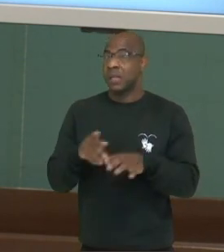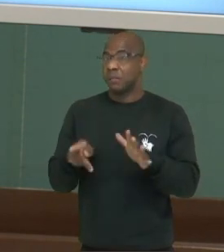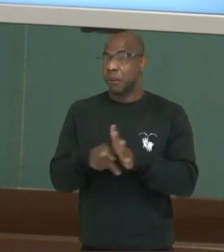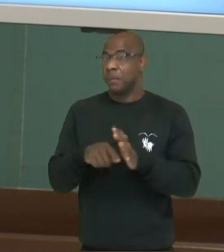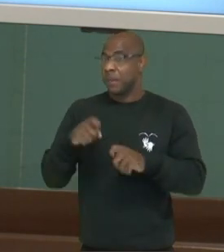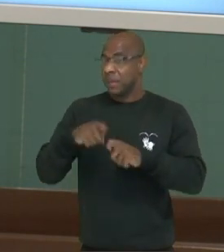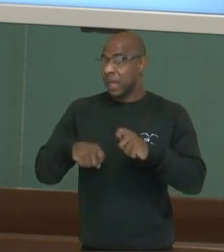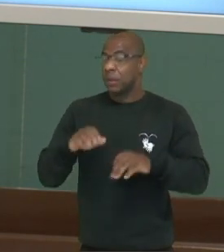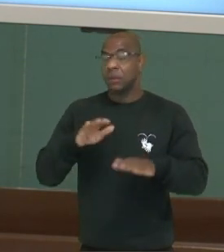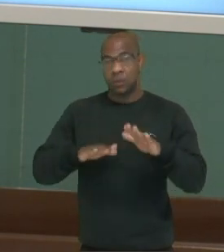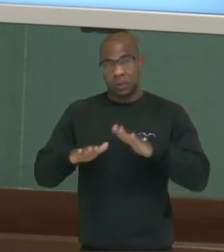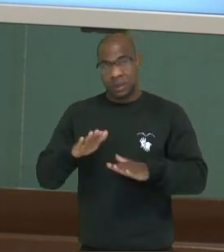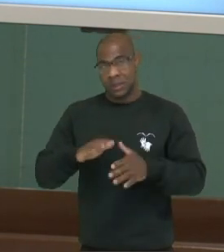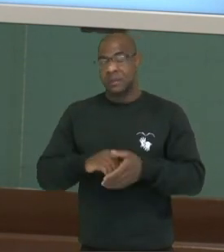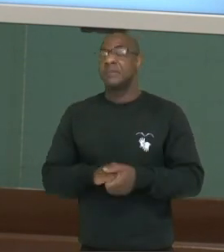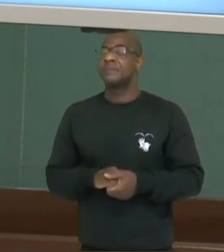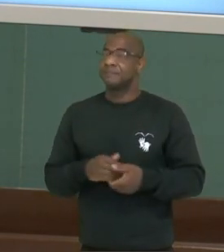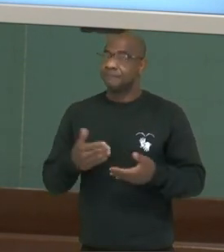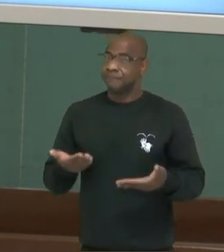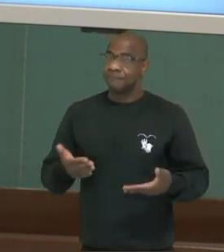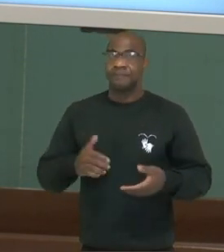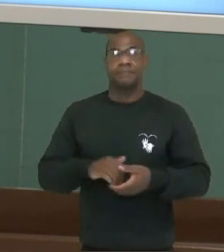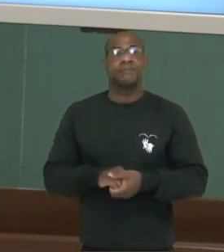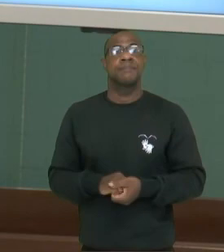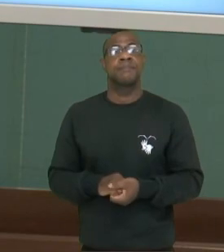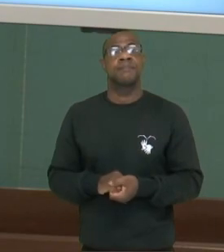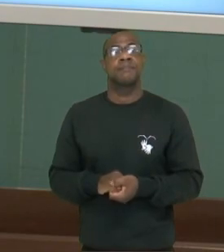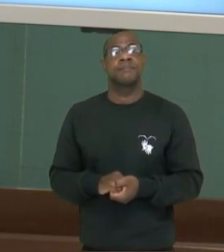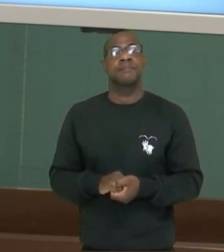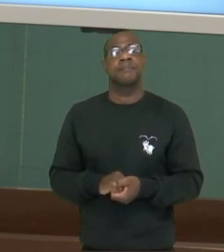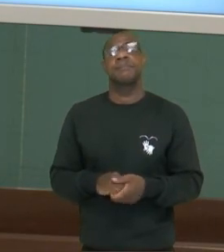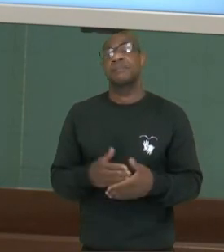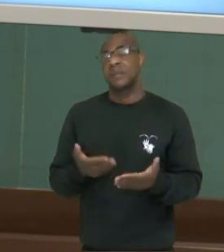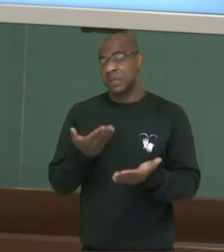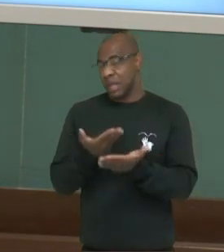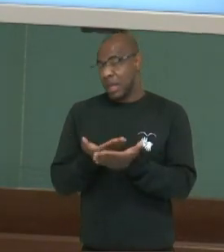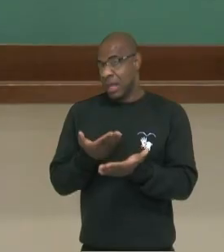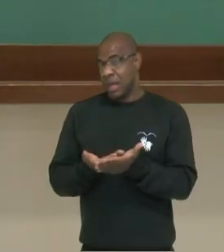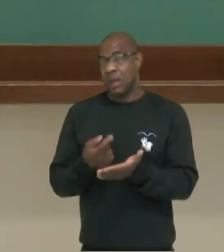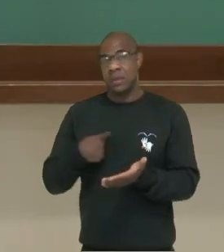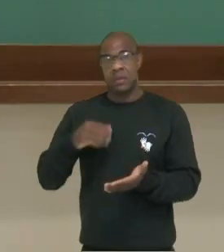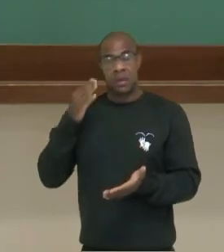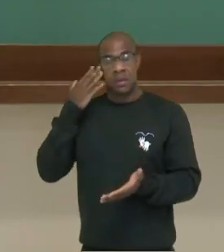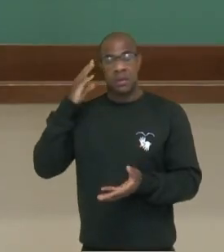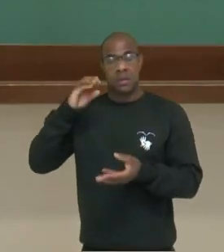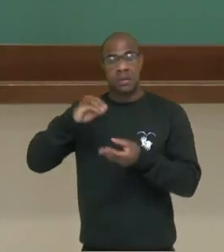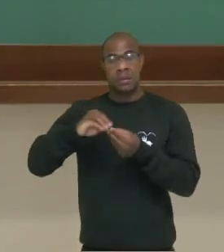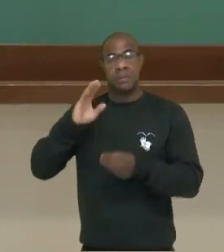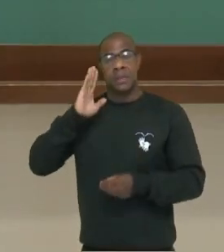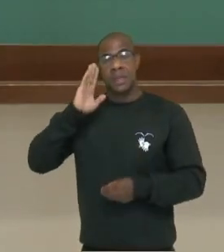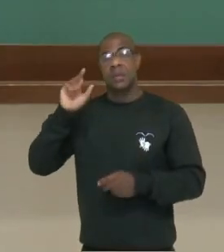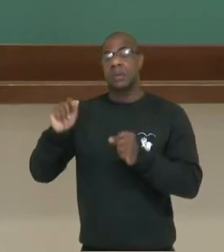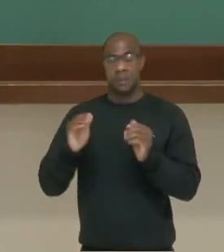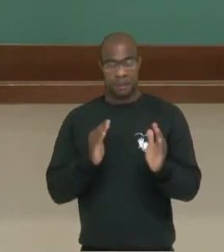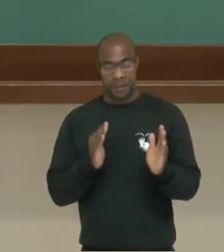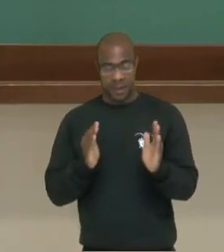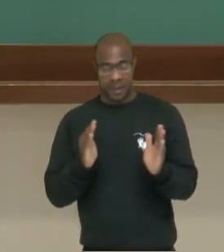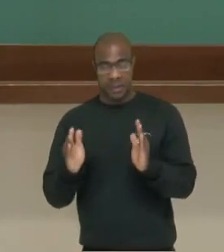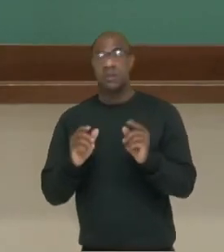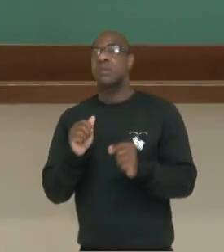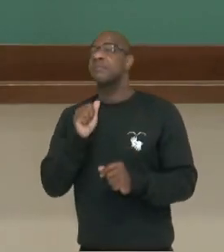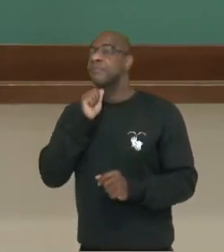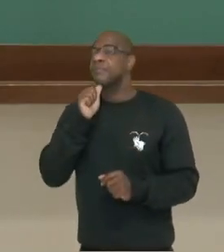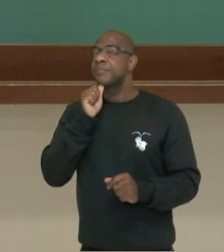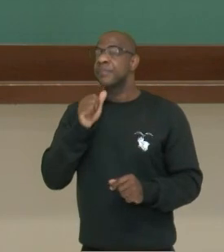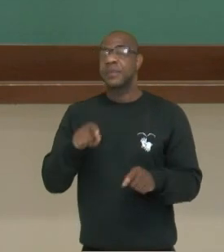para evitar uma gravidez. Nessa aula, nós compreendemos as principais fases do ciclo menstrual